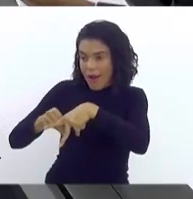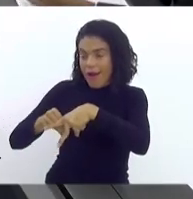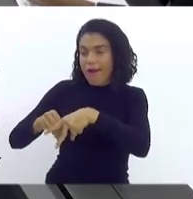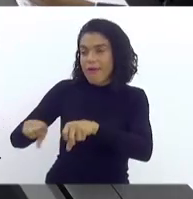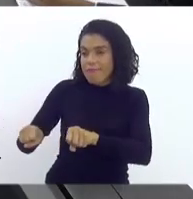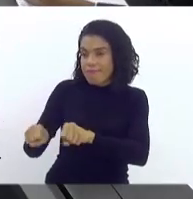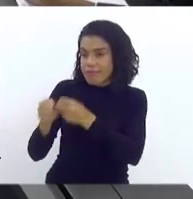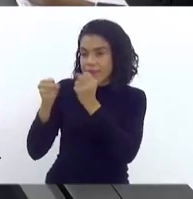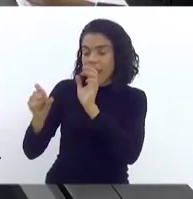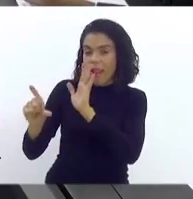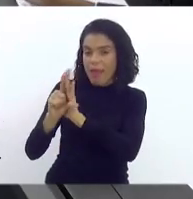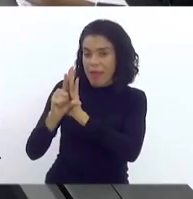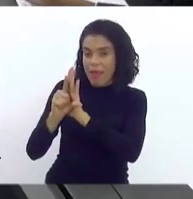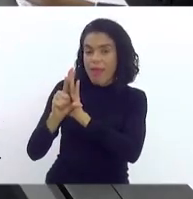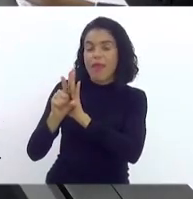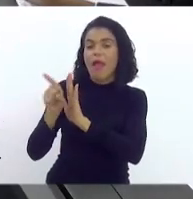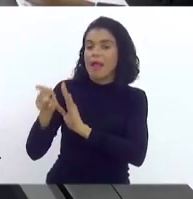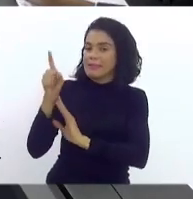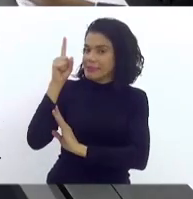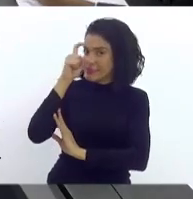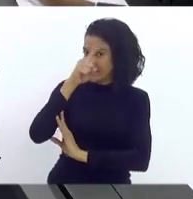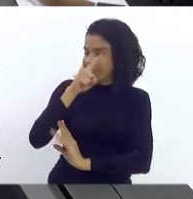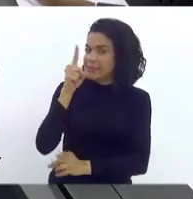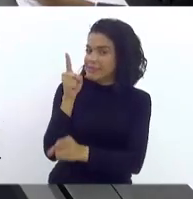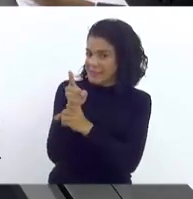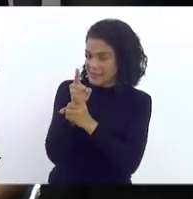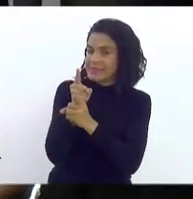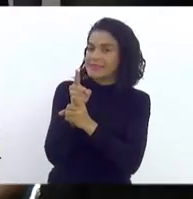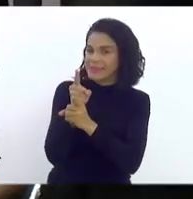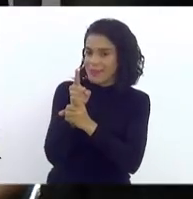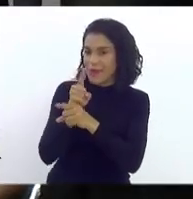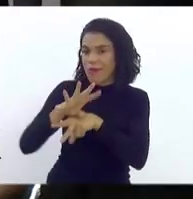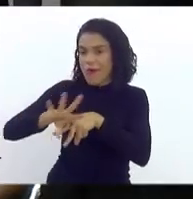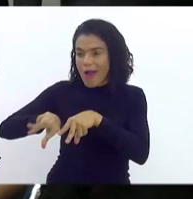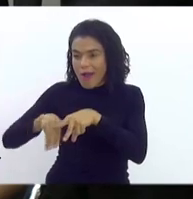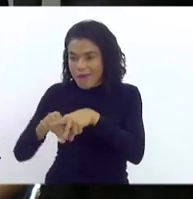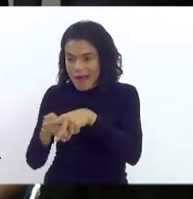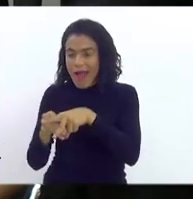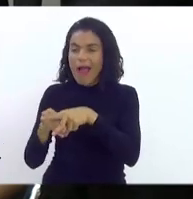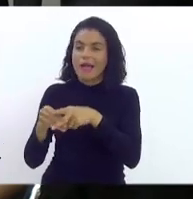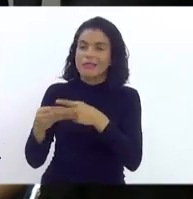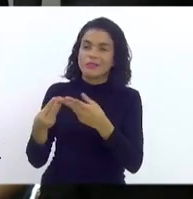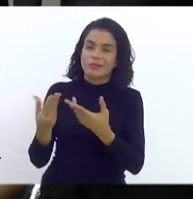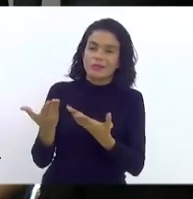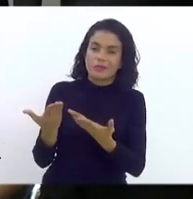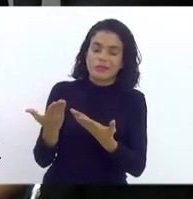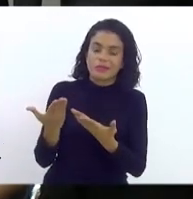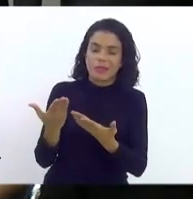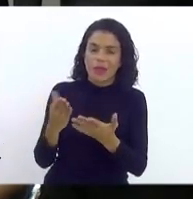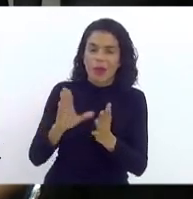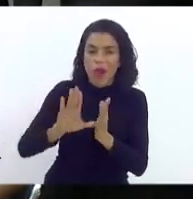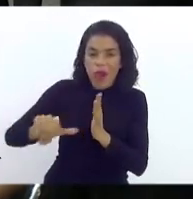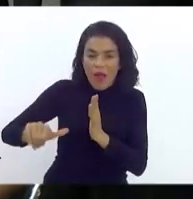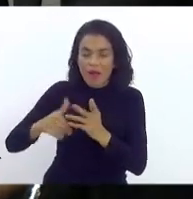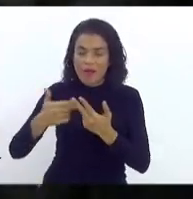específica, identificado, é muito difícil identificar isso, né? Uma fraude, um bypass físico,